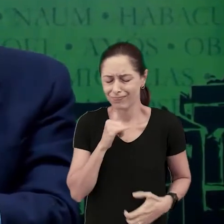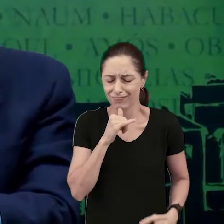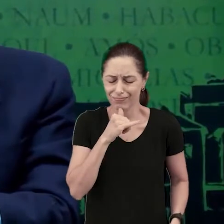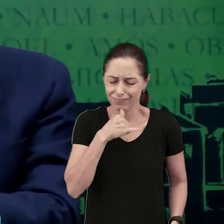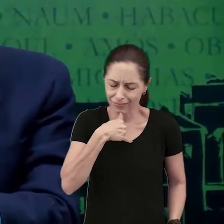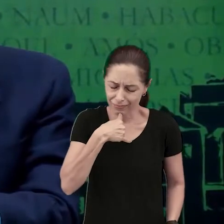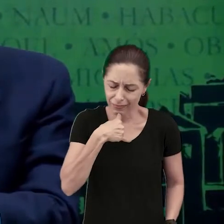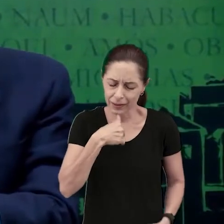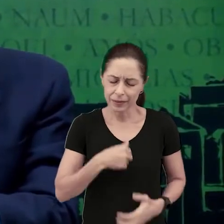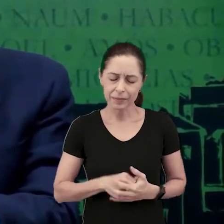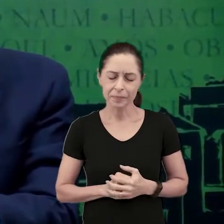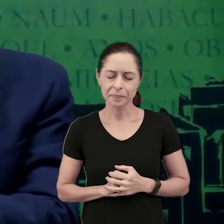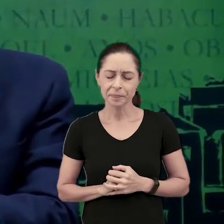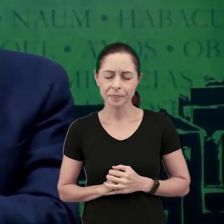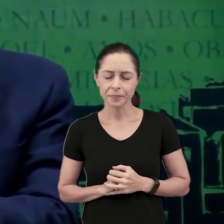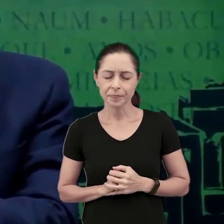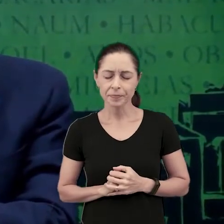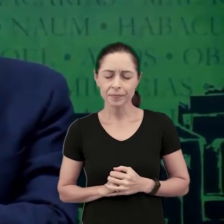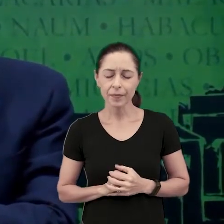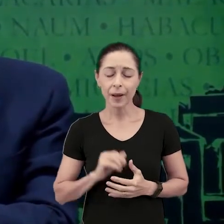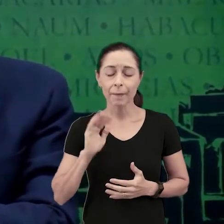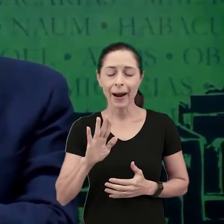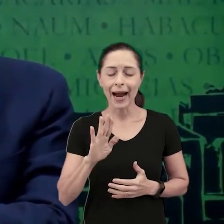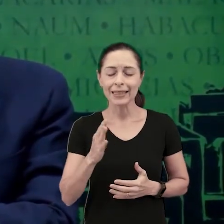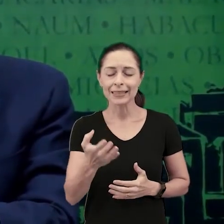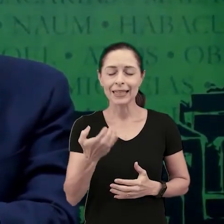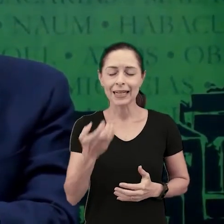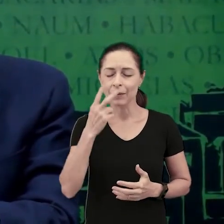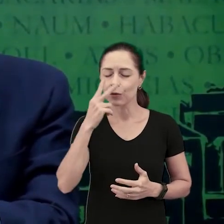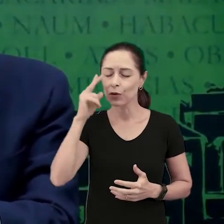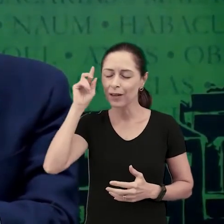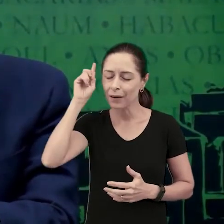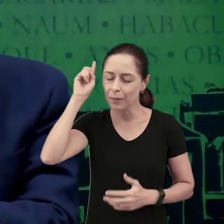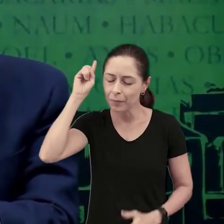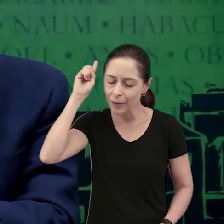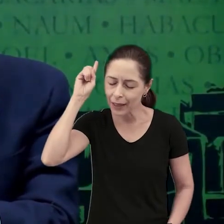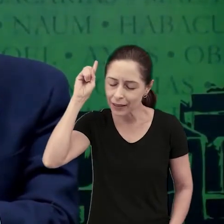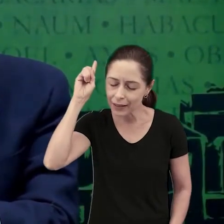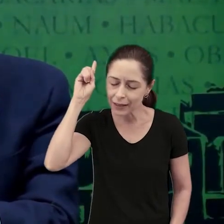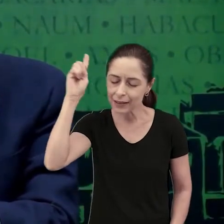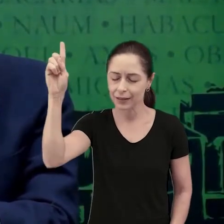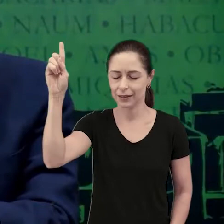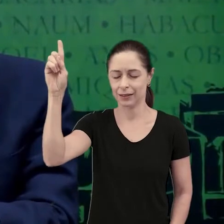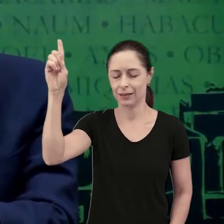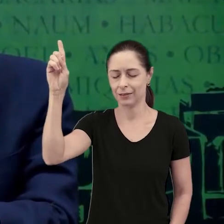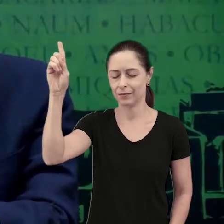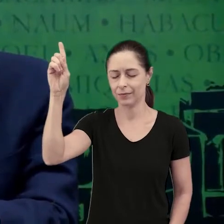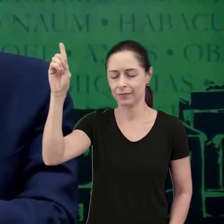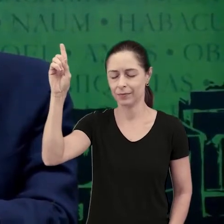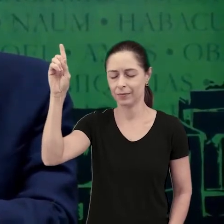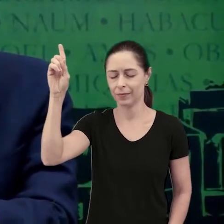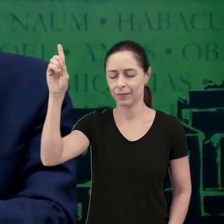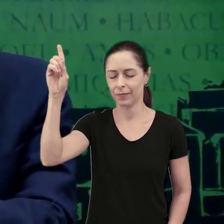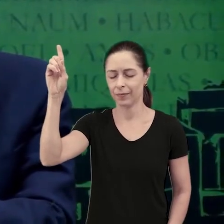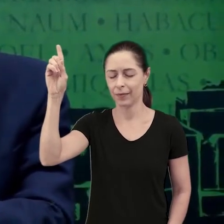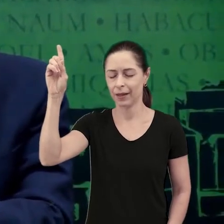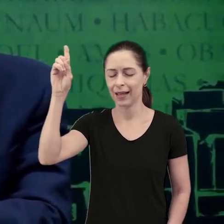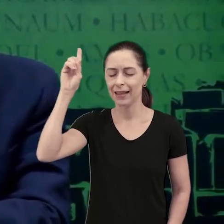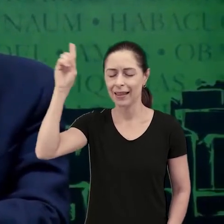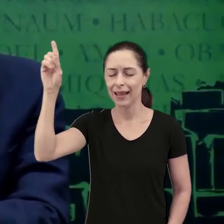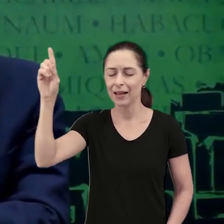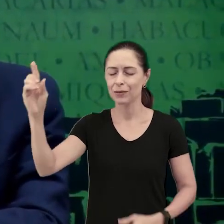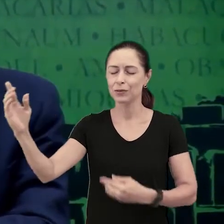Mas nesta hora, Deus, nós queremos levantar os nossos olhos e olharmos para Ti, porque de Ti vem o